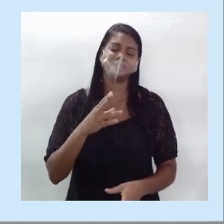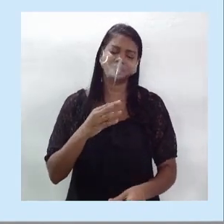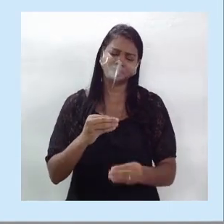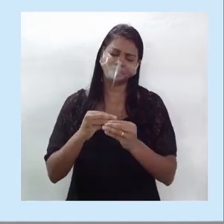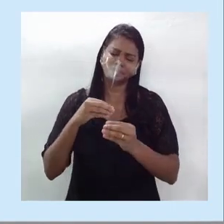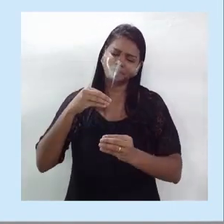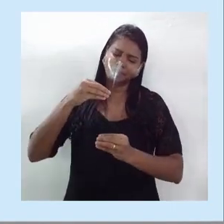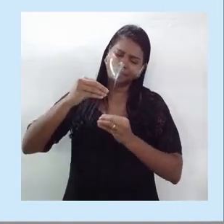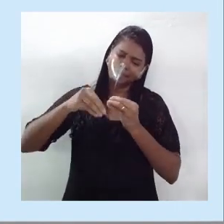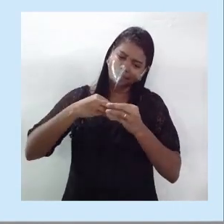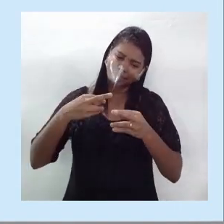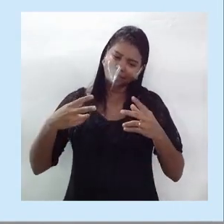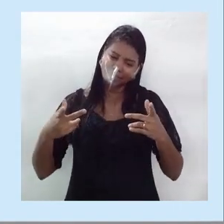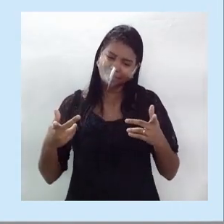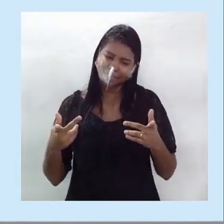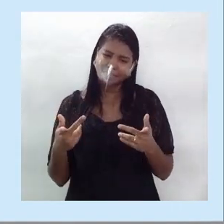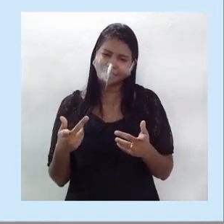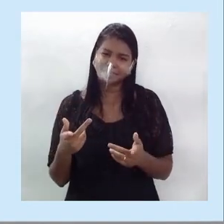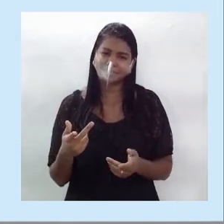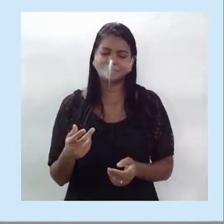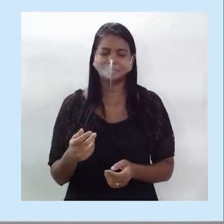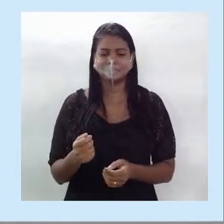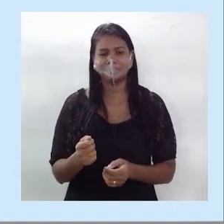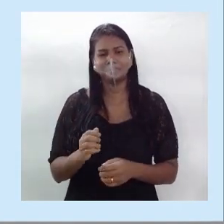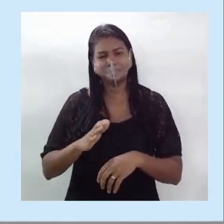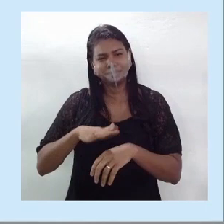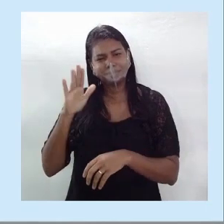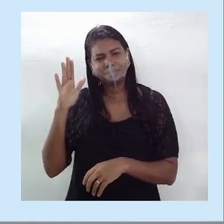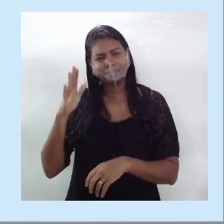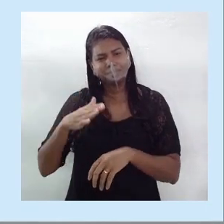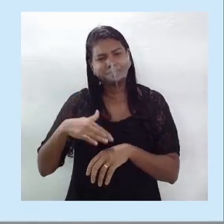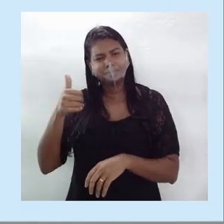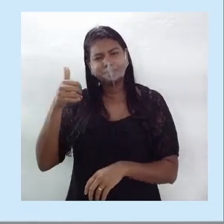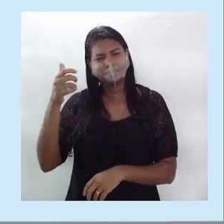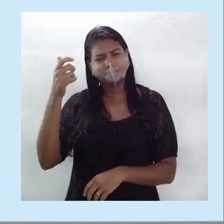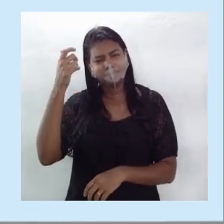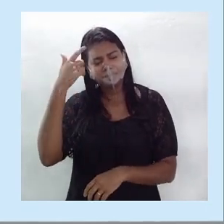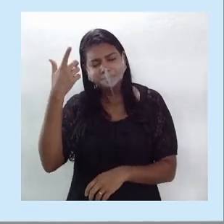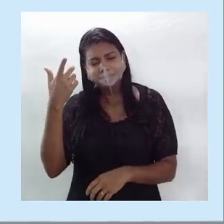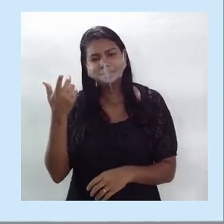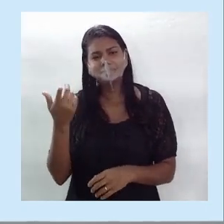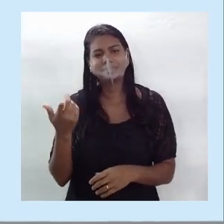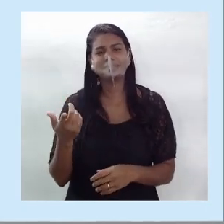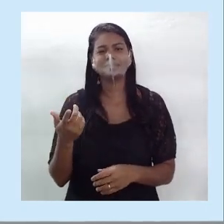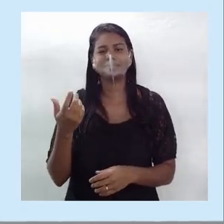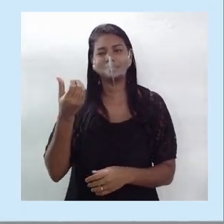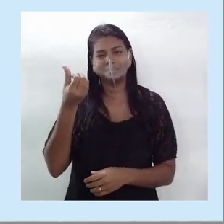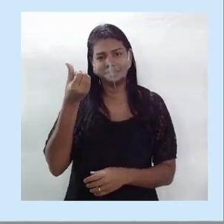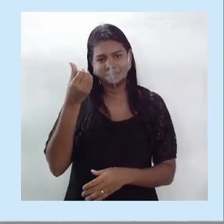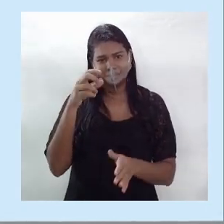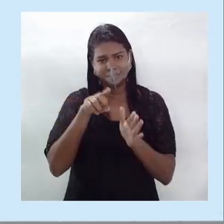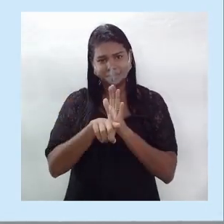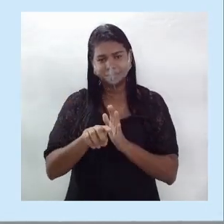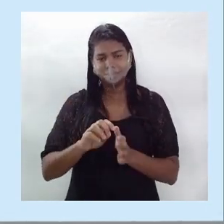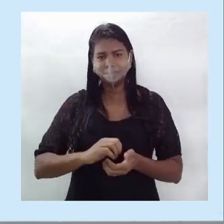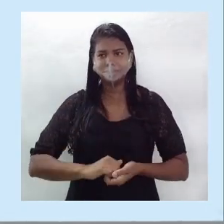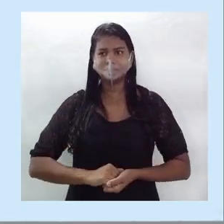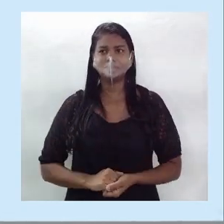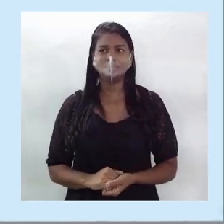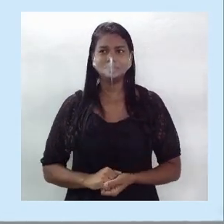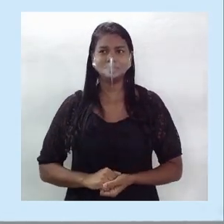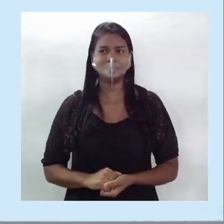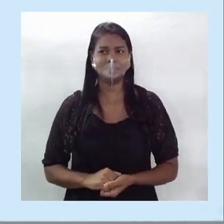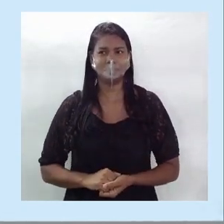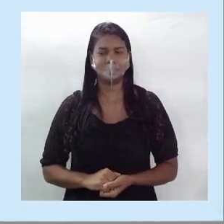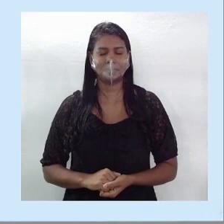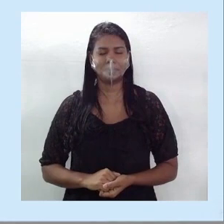para ficar cada vez mais fixo aí na sua cabecinha, a gente vai para a nossa sexta questão. É bem legal essa